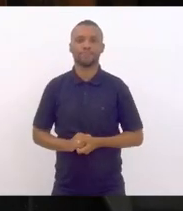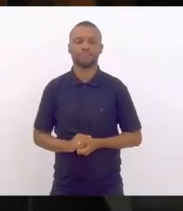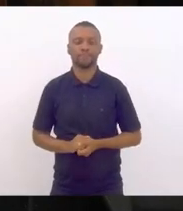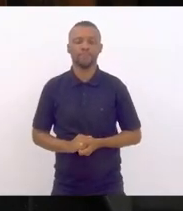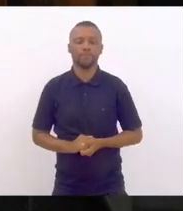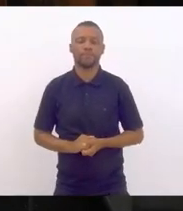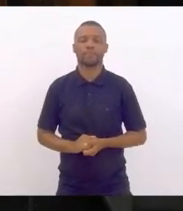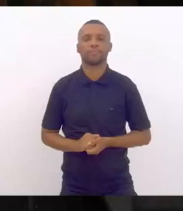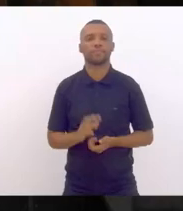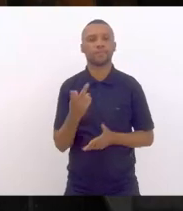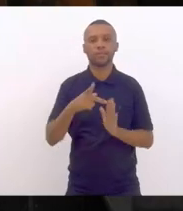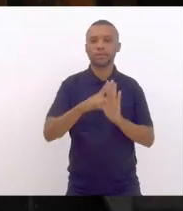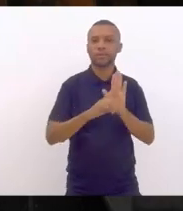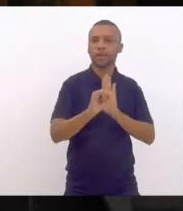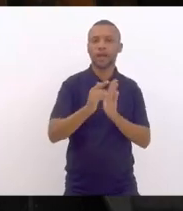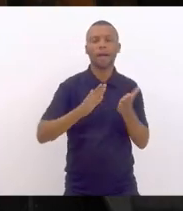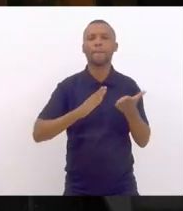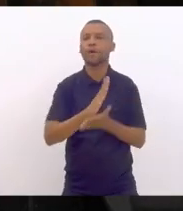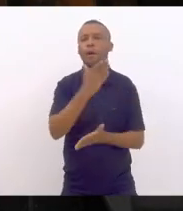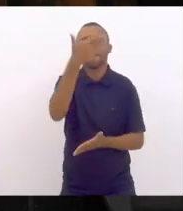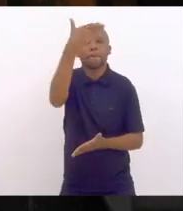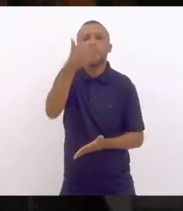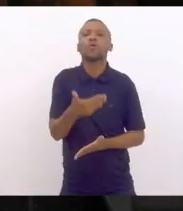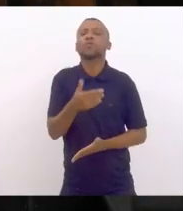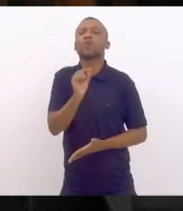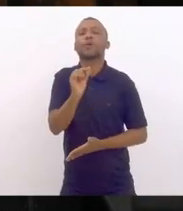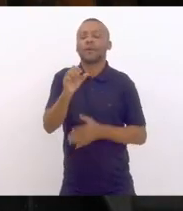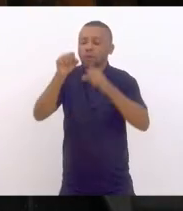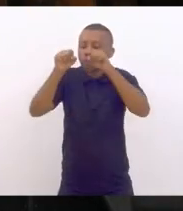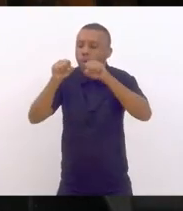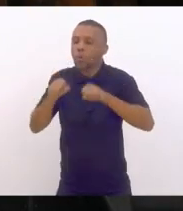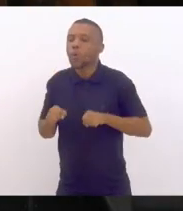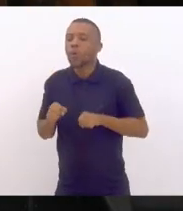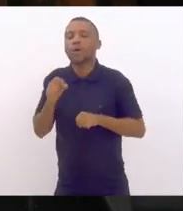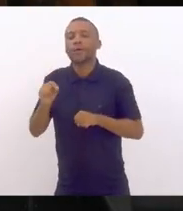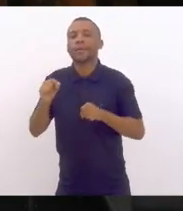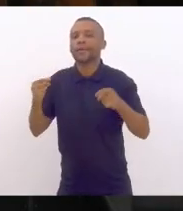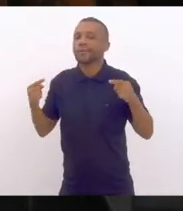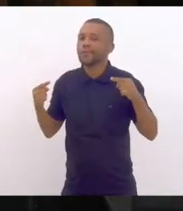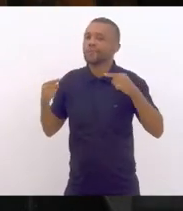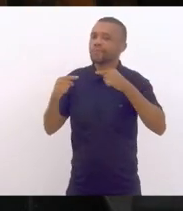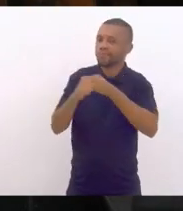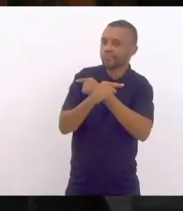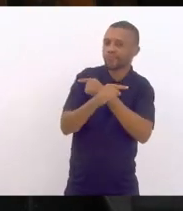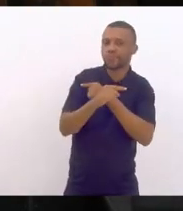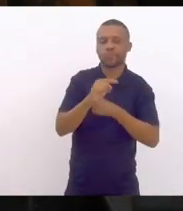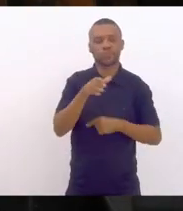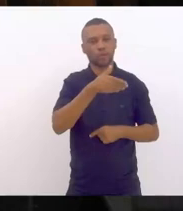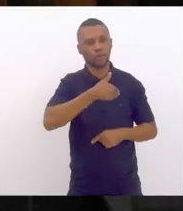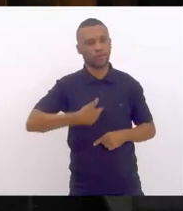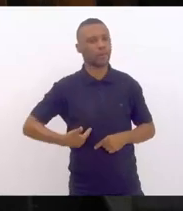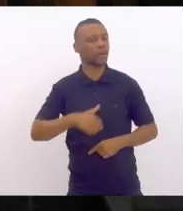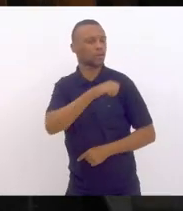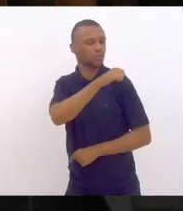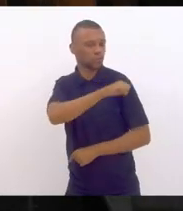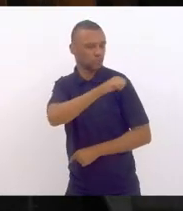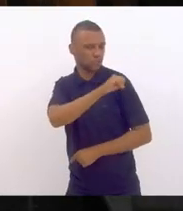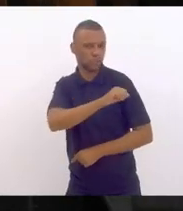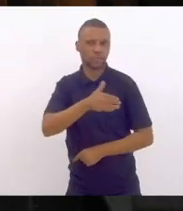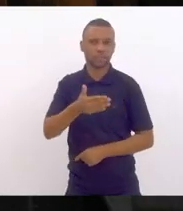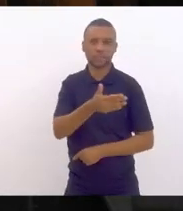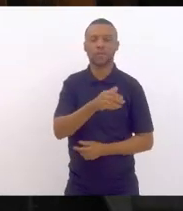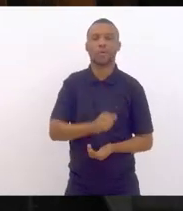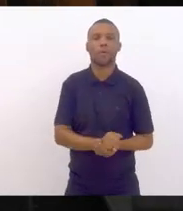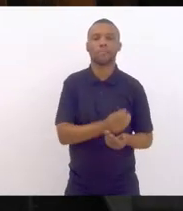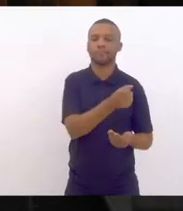lei esta aprovação revelou que encontra a partida o governo do estado botou